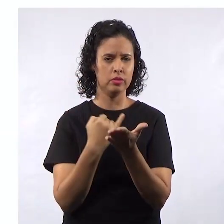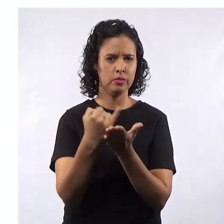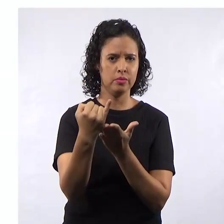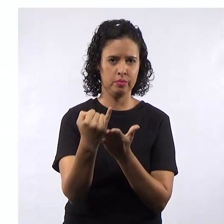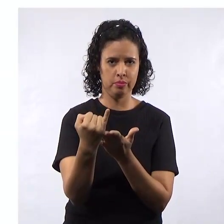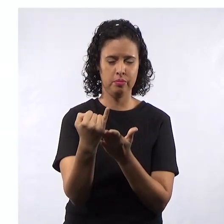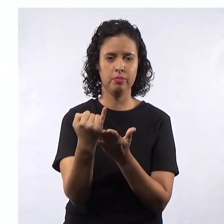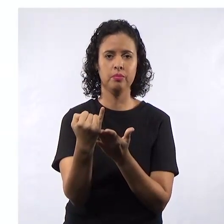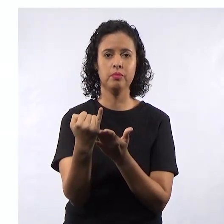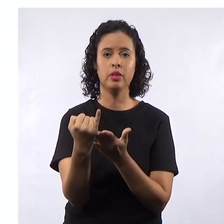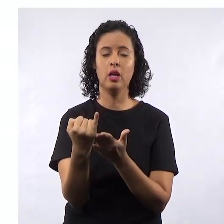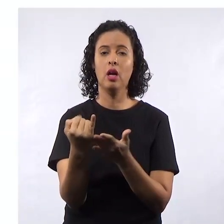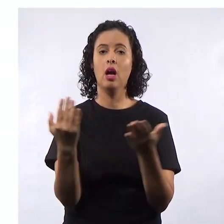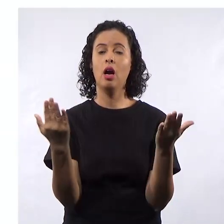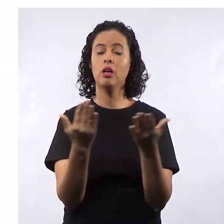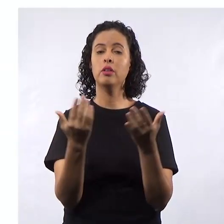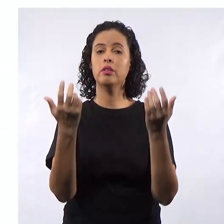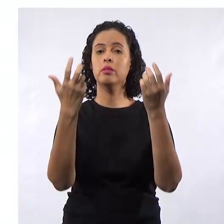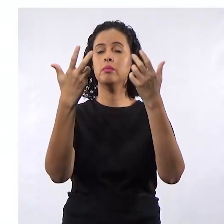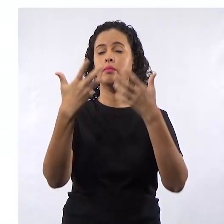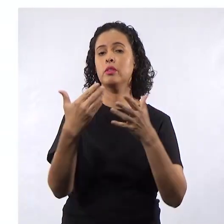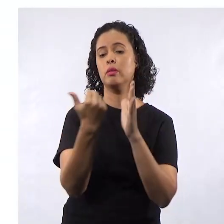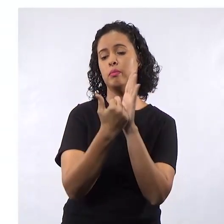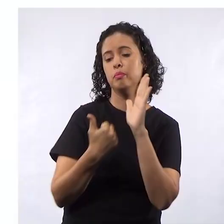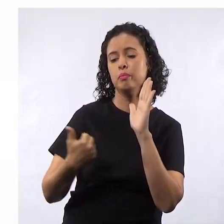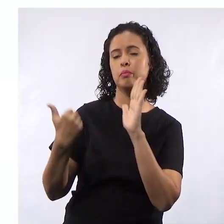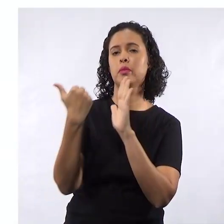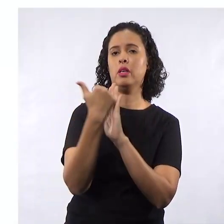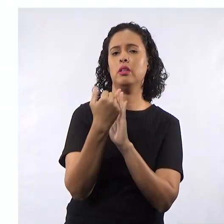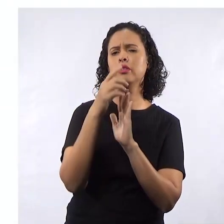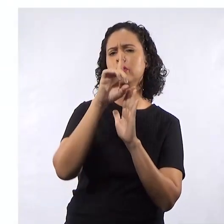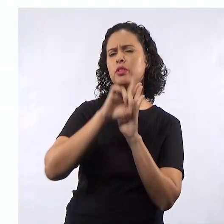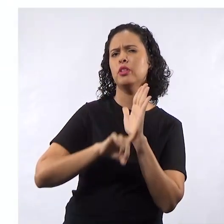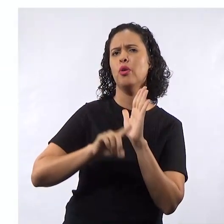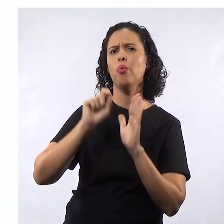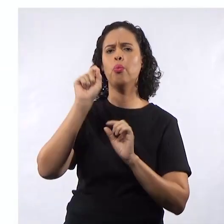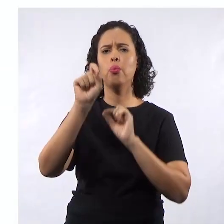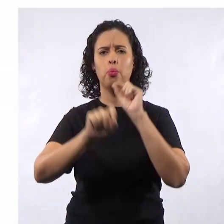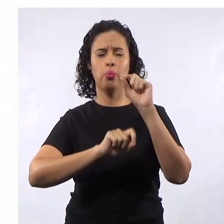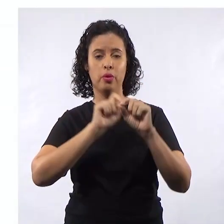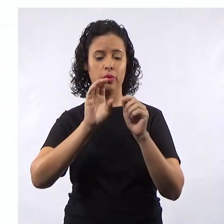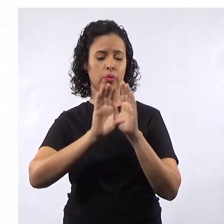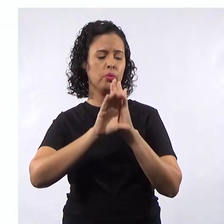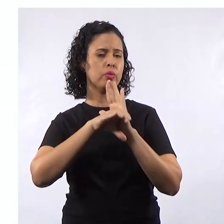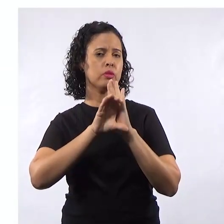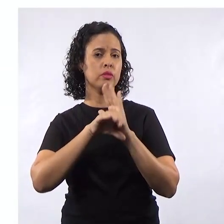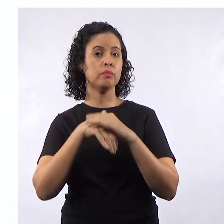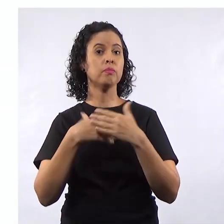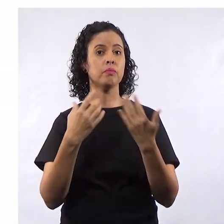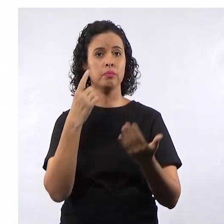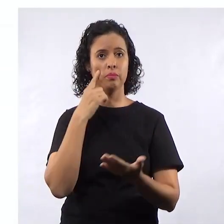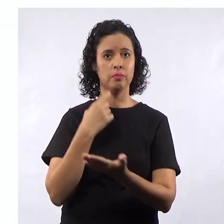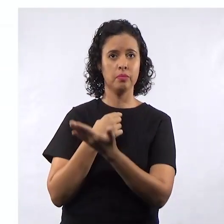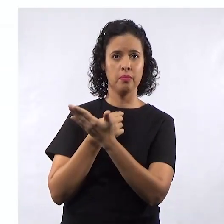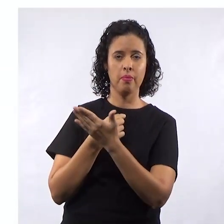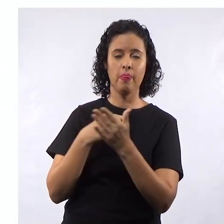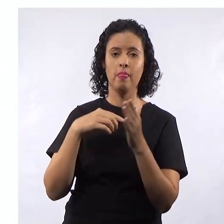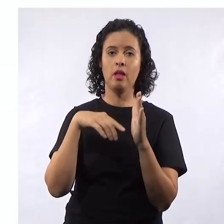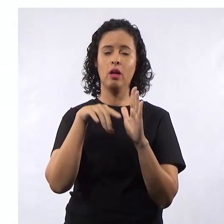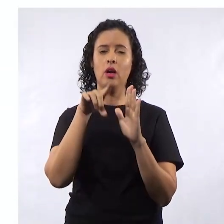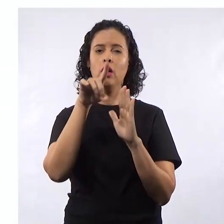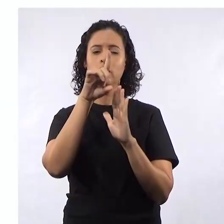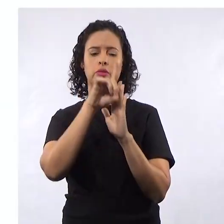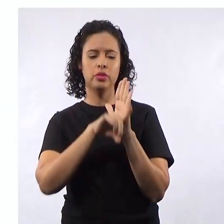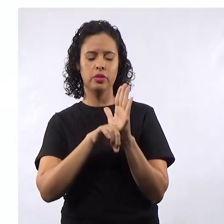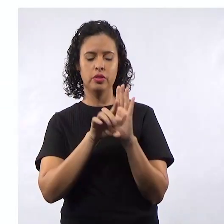introdução ao estudo do direito, vamos por que não falar sobre o próprio direito, o que é o direito? Trouxe aqui o conceito, olha só. O direito, em